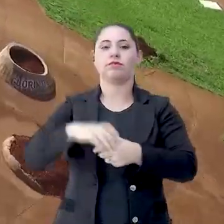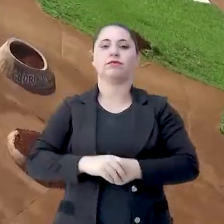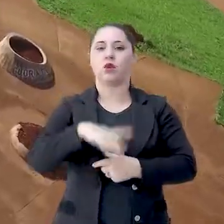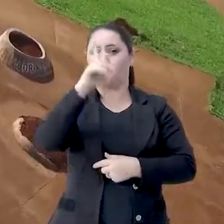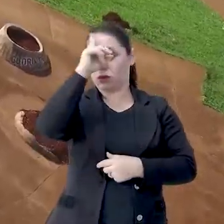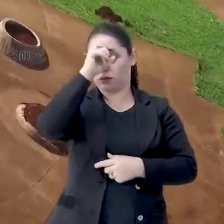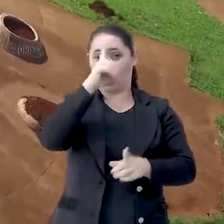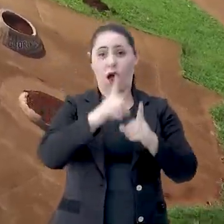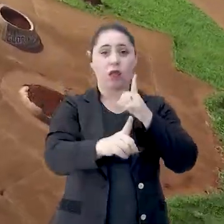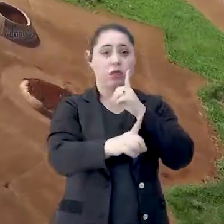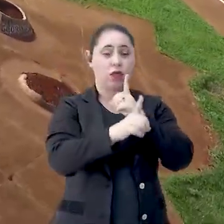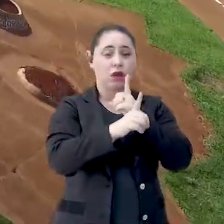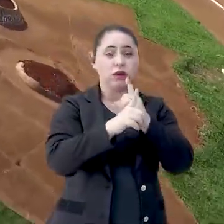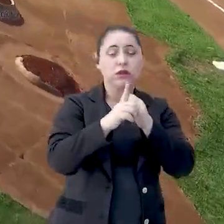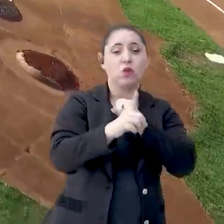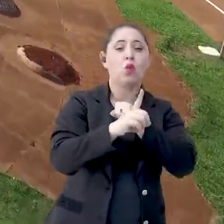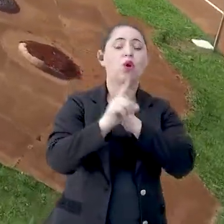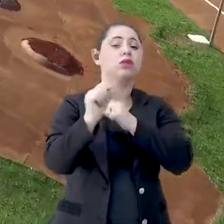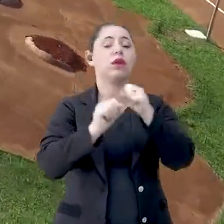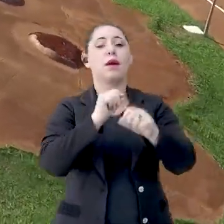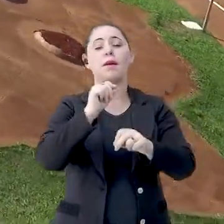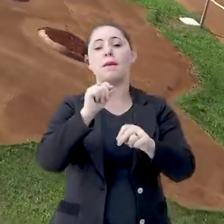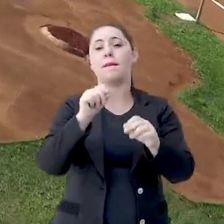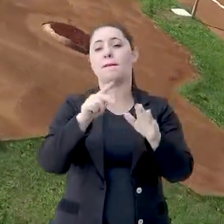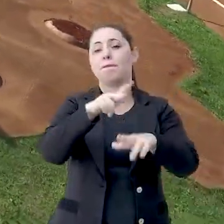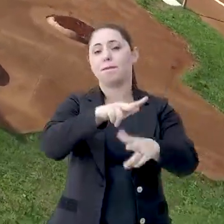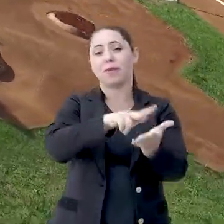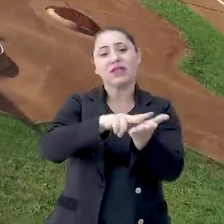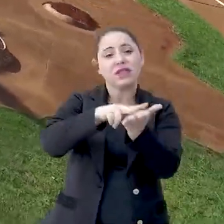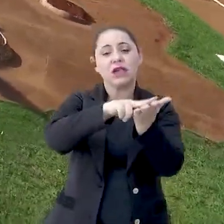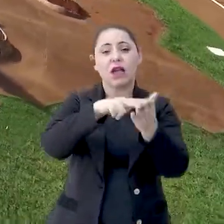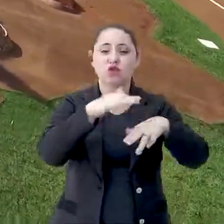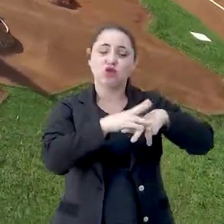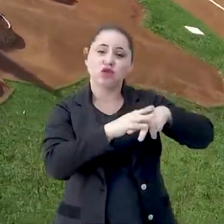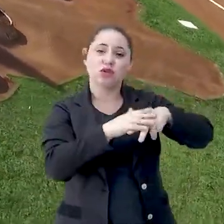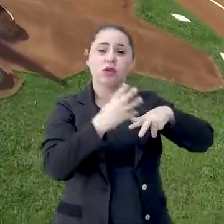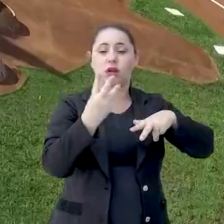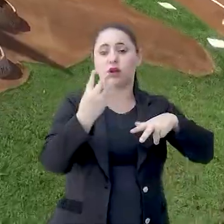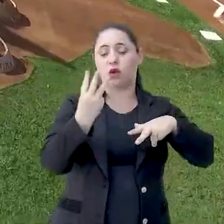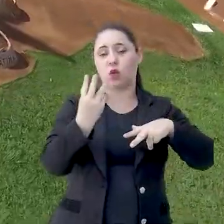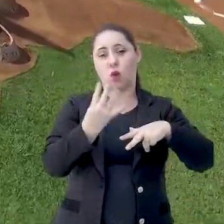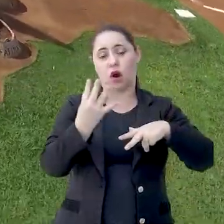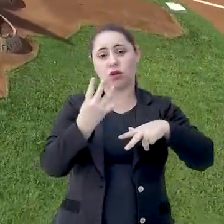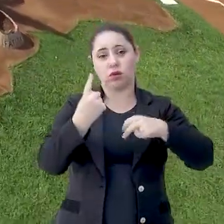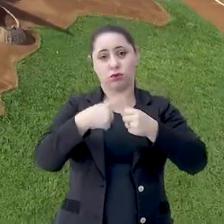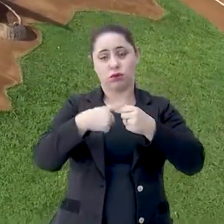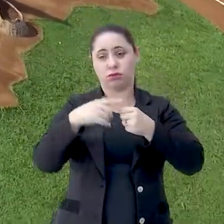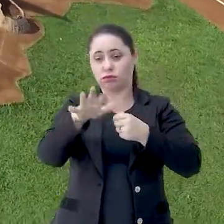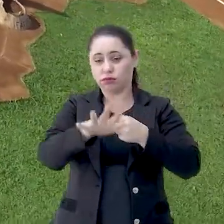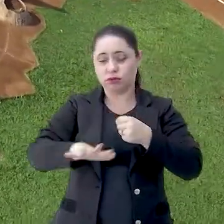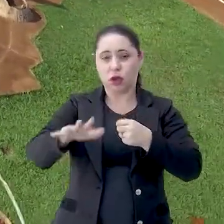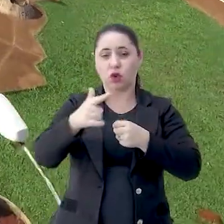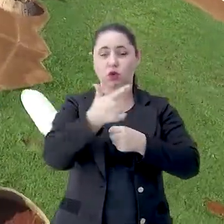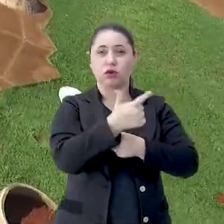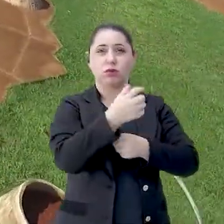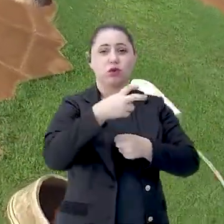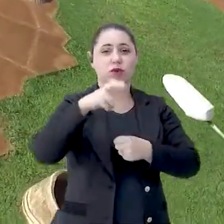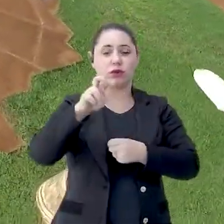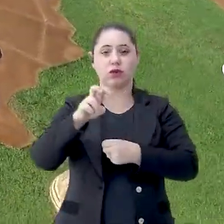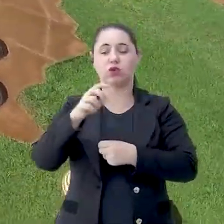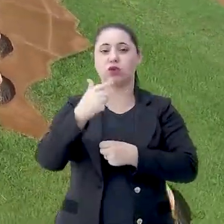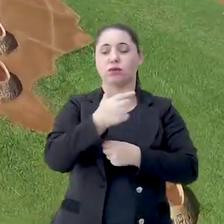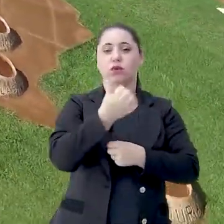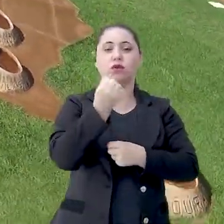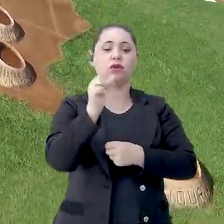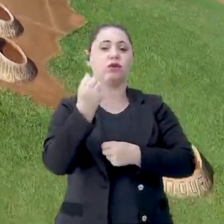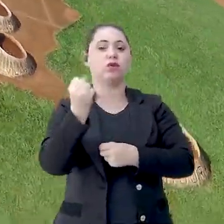2.888 unidades já foram entregues em Dourados e 190 lotes para serem urbanizados em um investimento